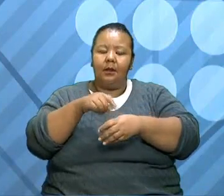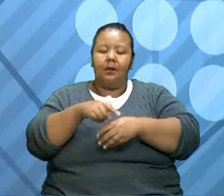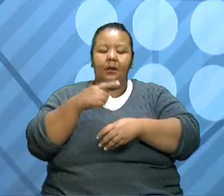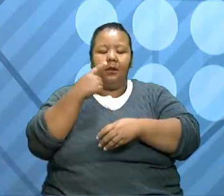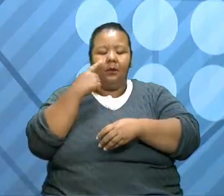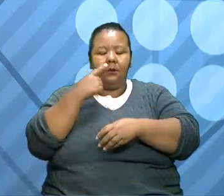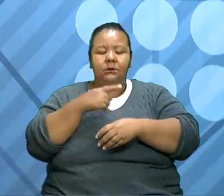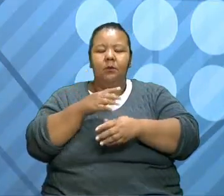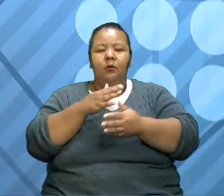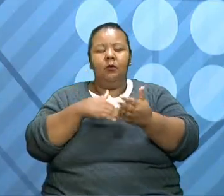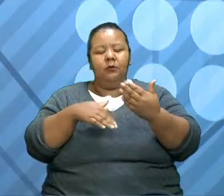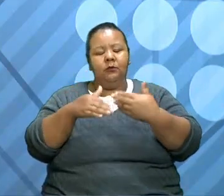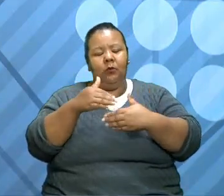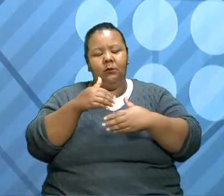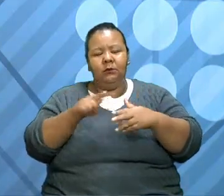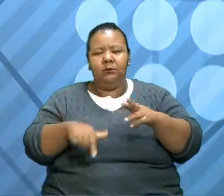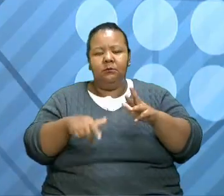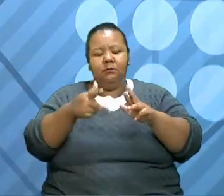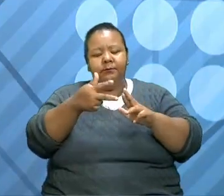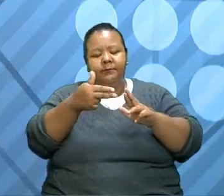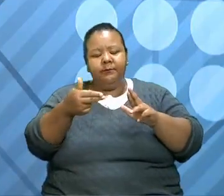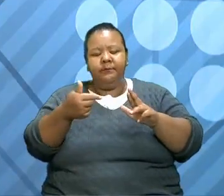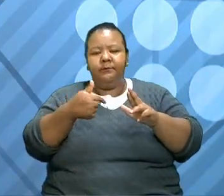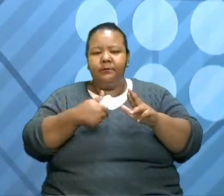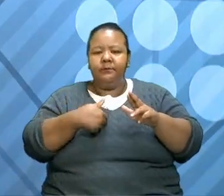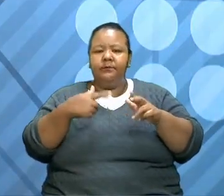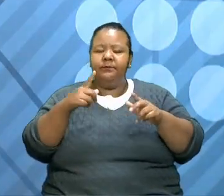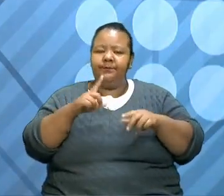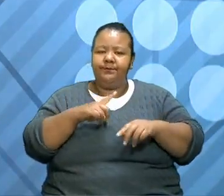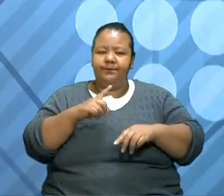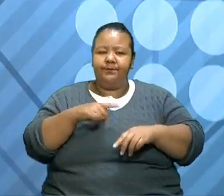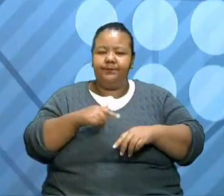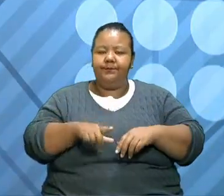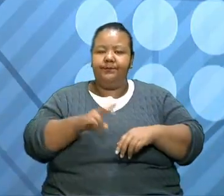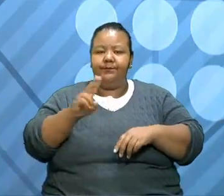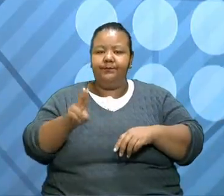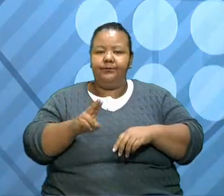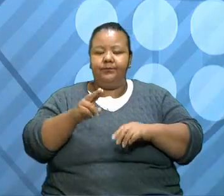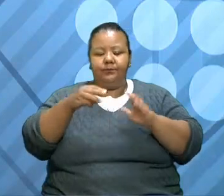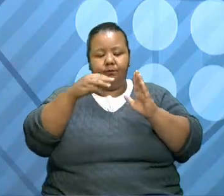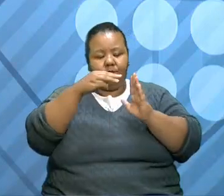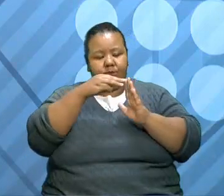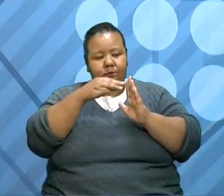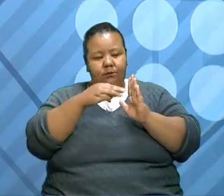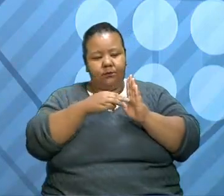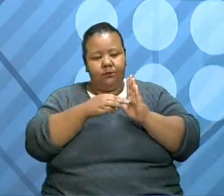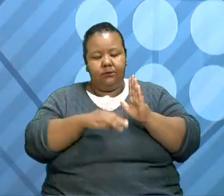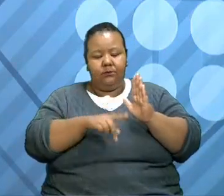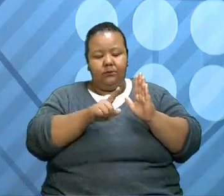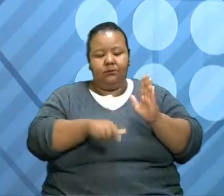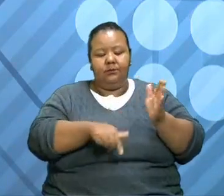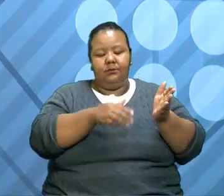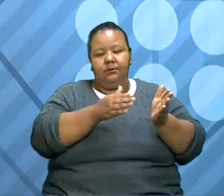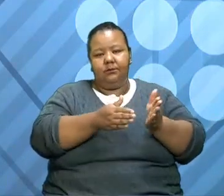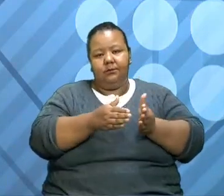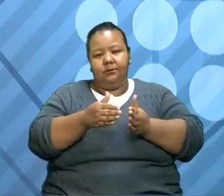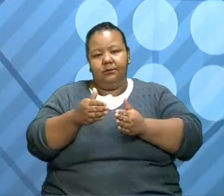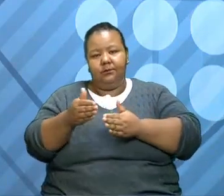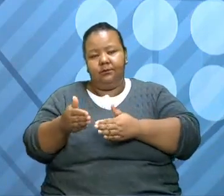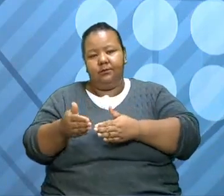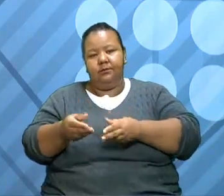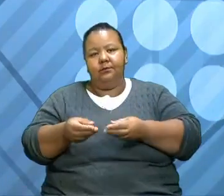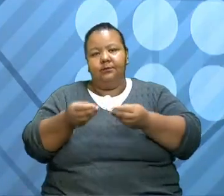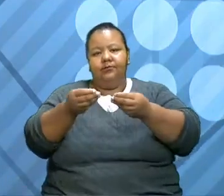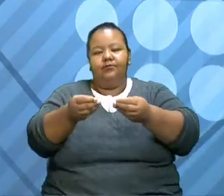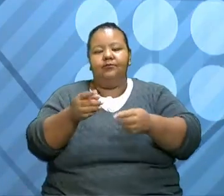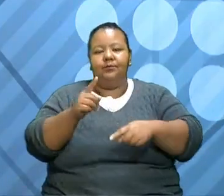junto todos os recursos que eu tenho, aplico a metodologia, aplico as etapas e as tarefas devem ser cumpridas para entregar